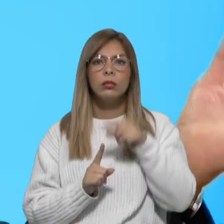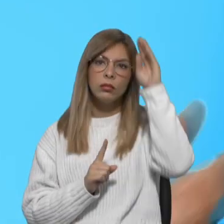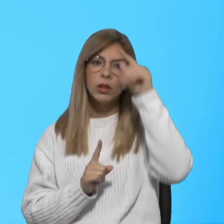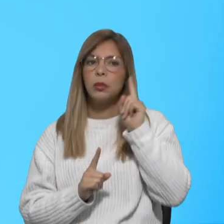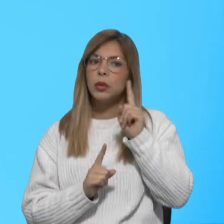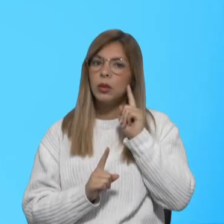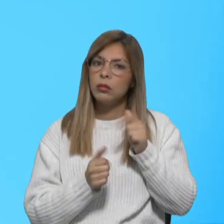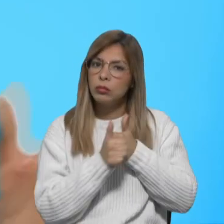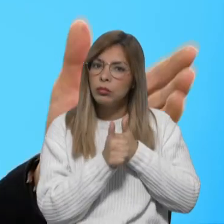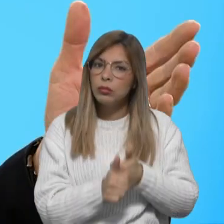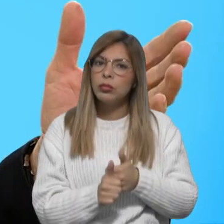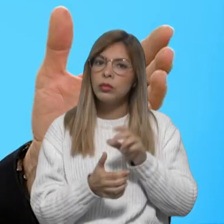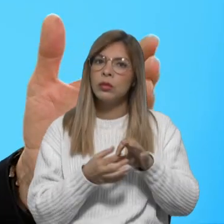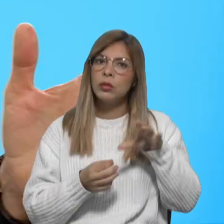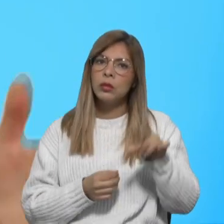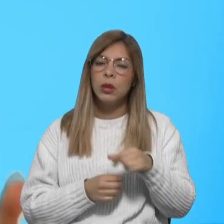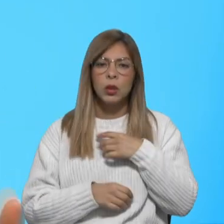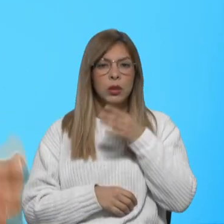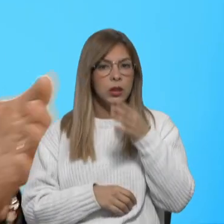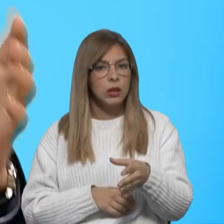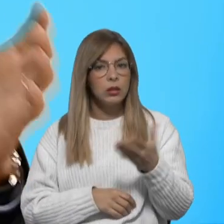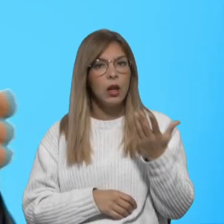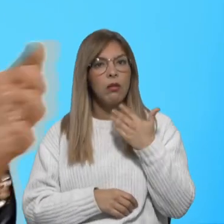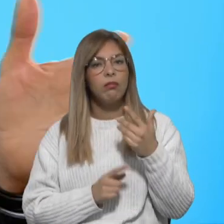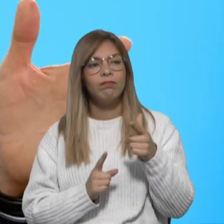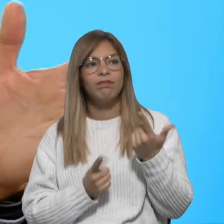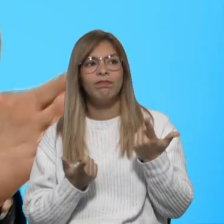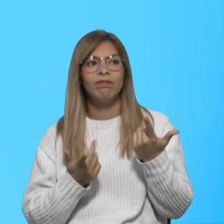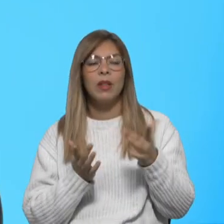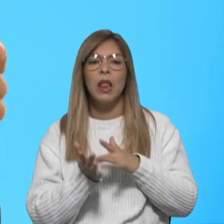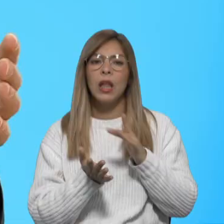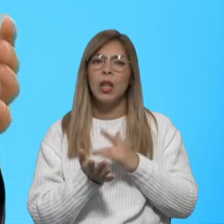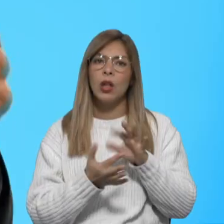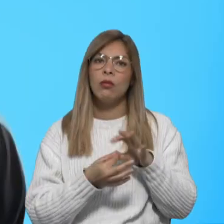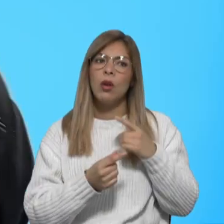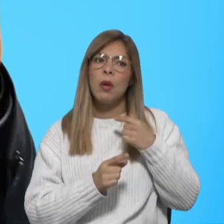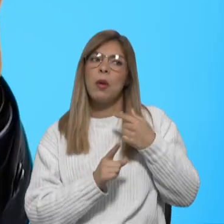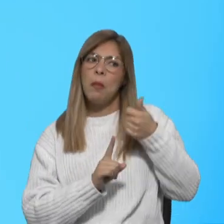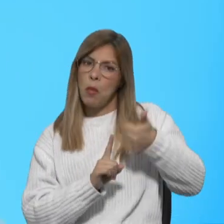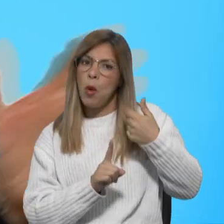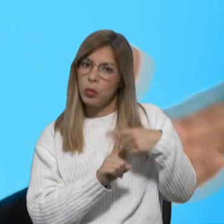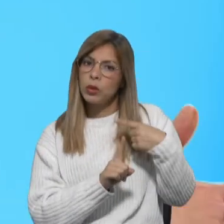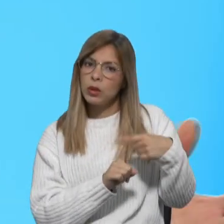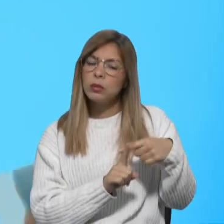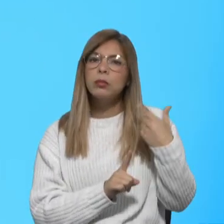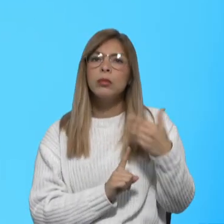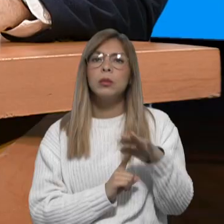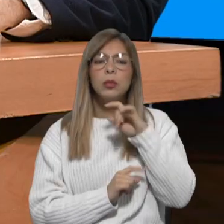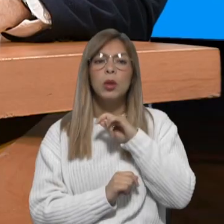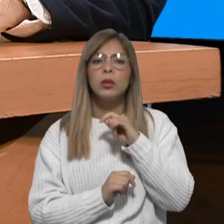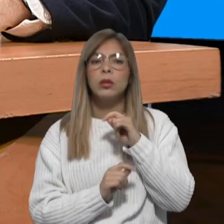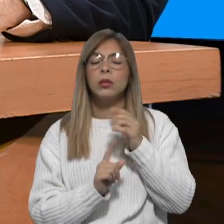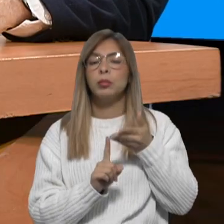importante, e a primeira coisa que diz é este livro é bom, enfim, ler rapidamente, daqui a 3 meses, pode estar desatualizado,